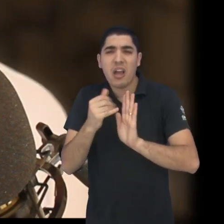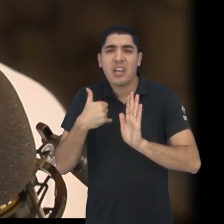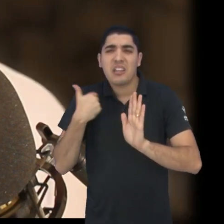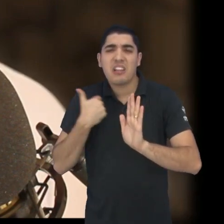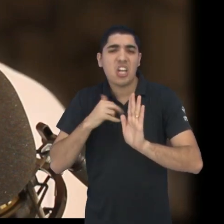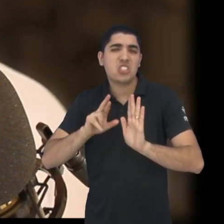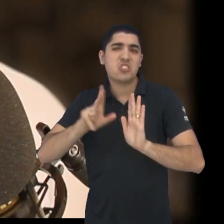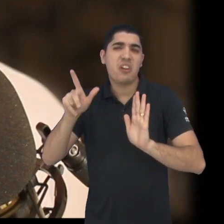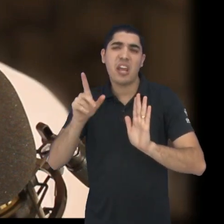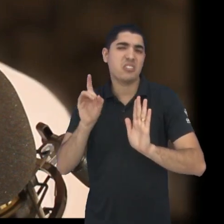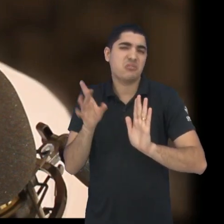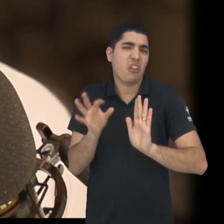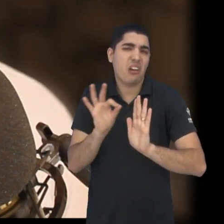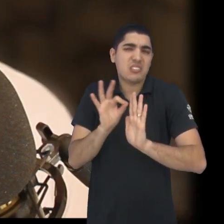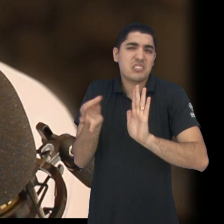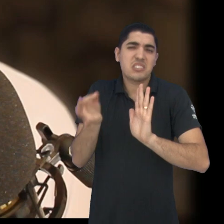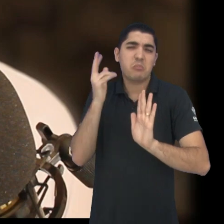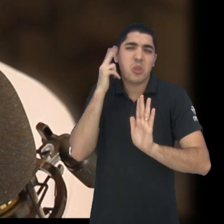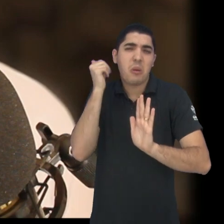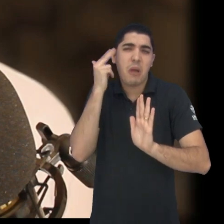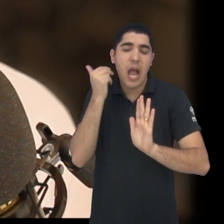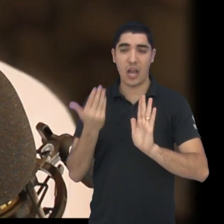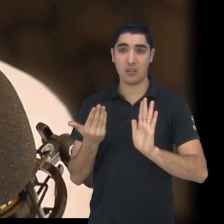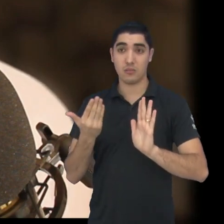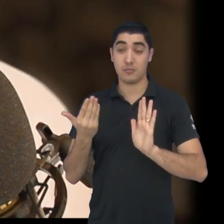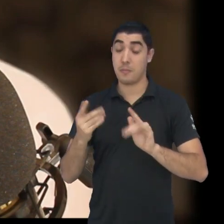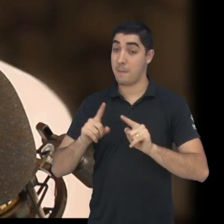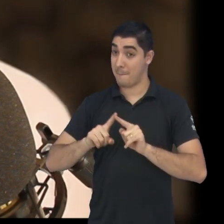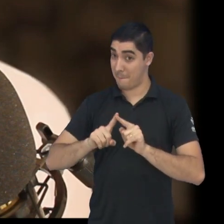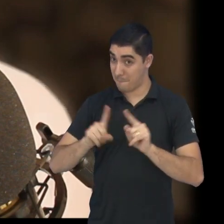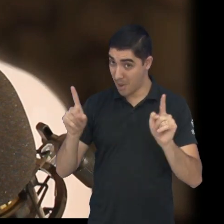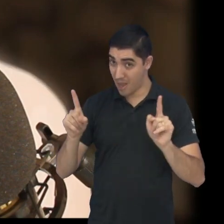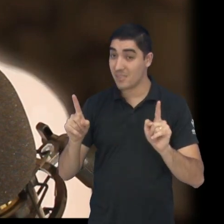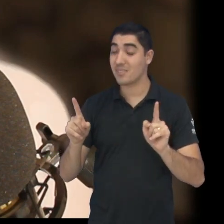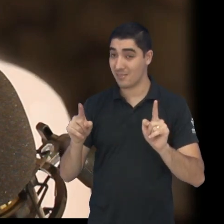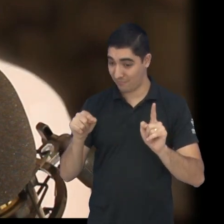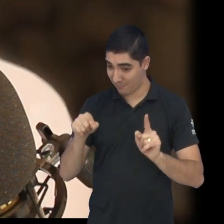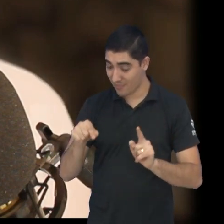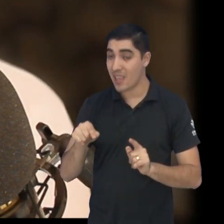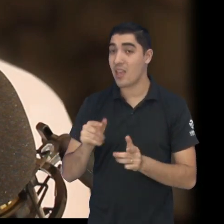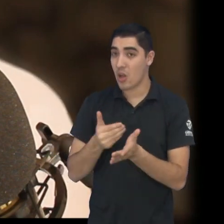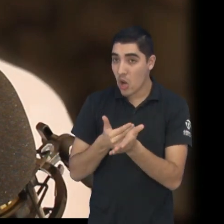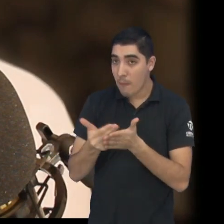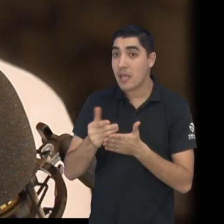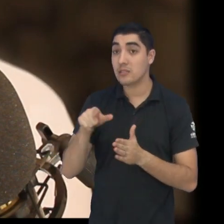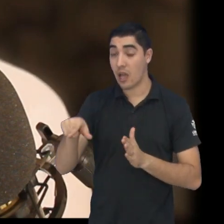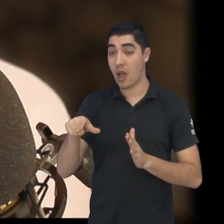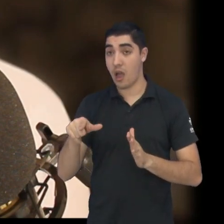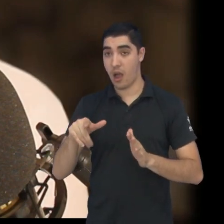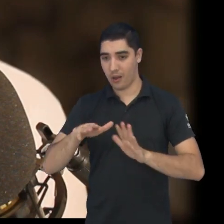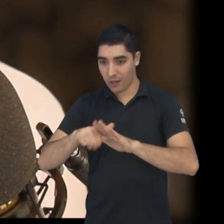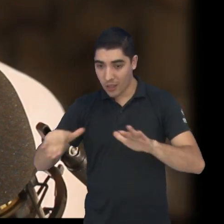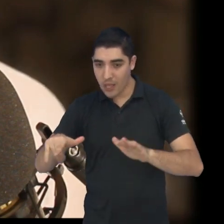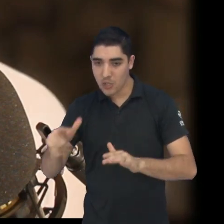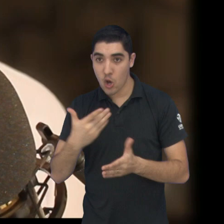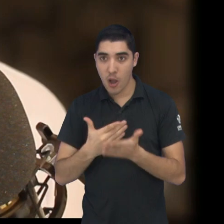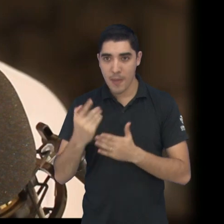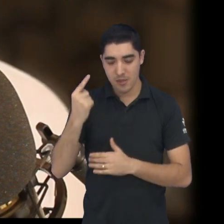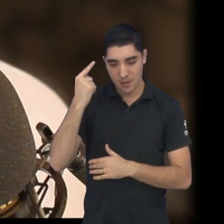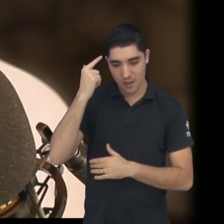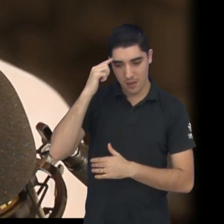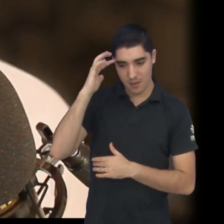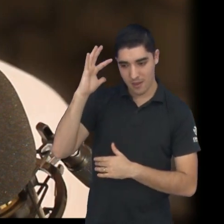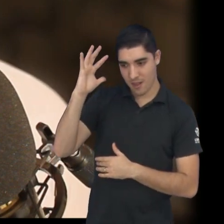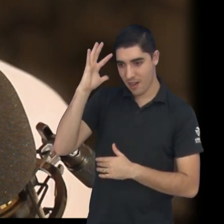minha idade quando eu entro nesse tipo de plataforma ou jogo, mas isso começa a setar um tipo de comportamento na mente dessas crianças de